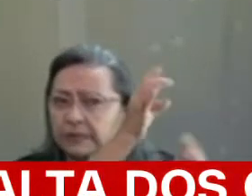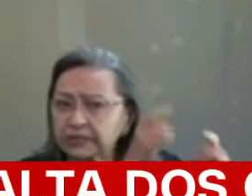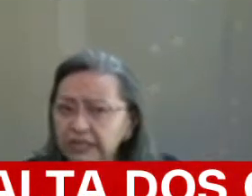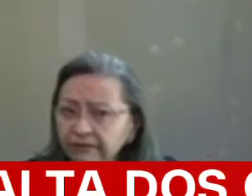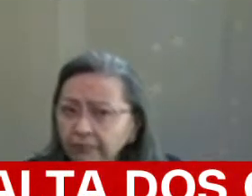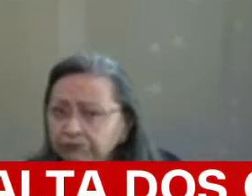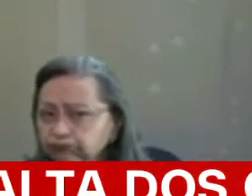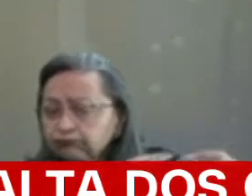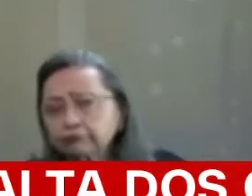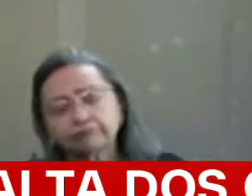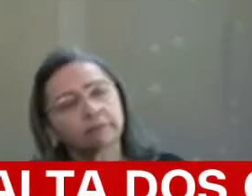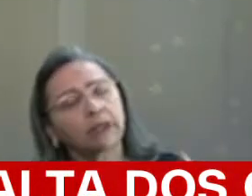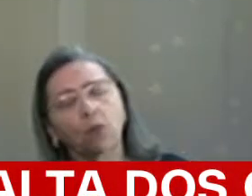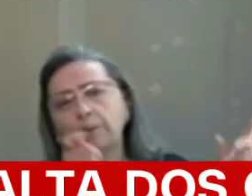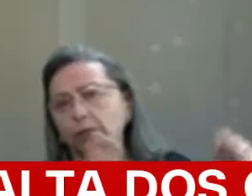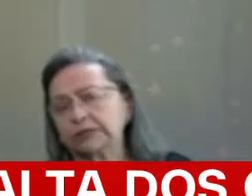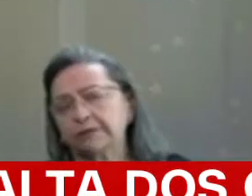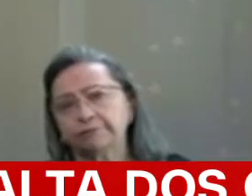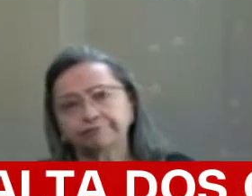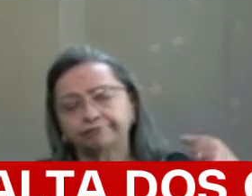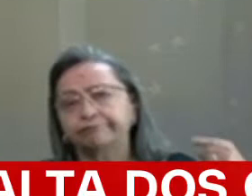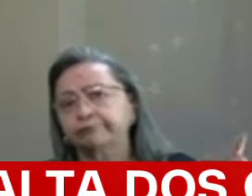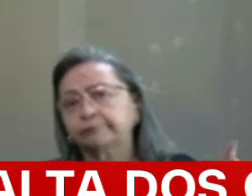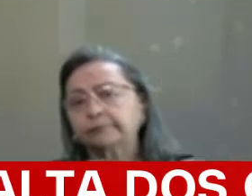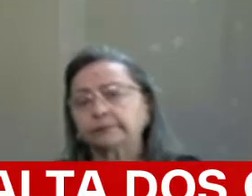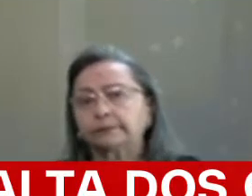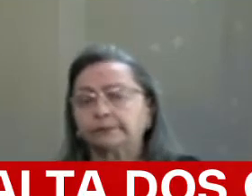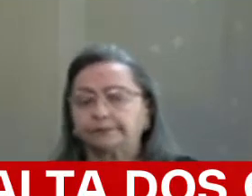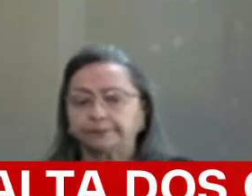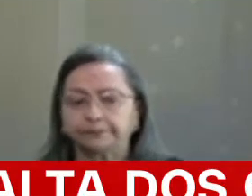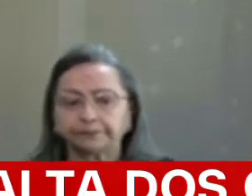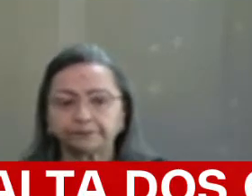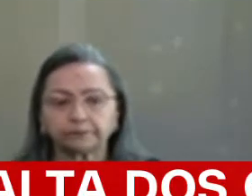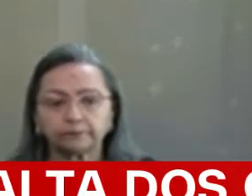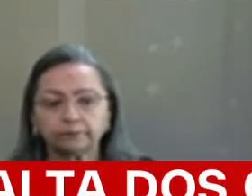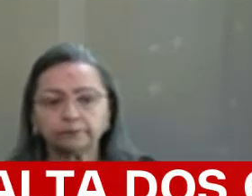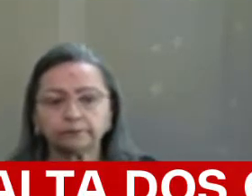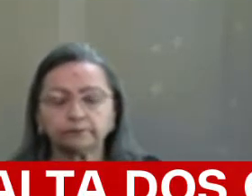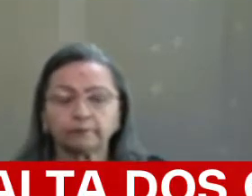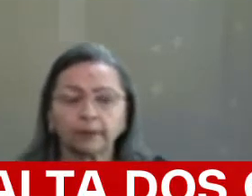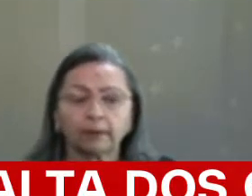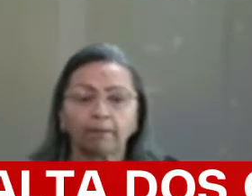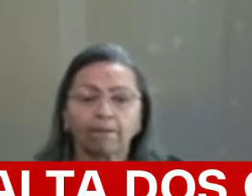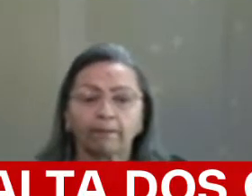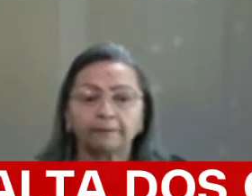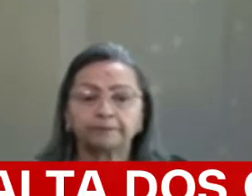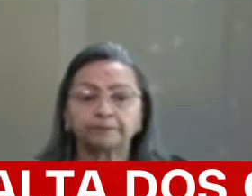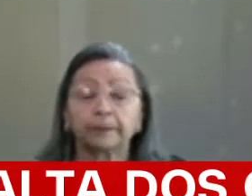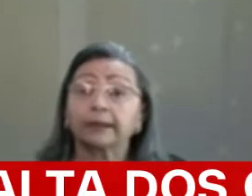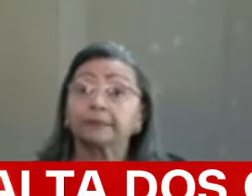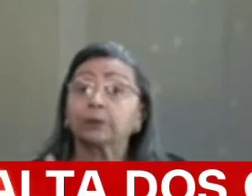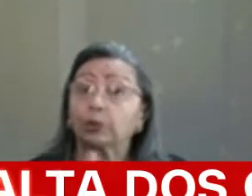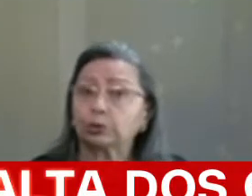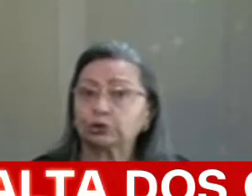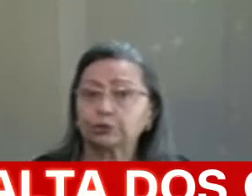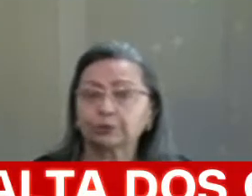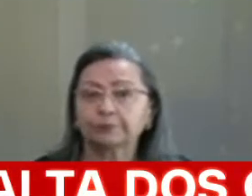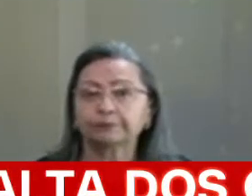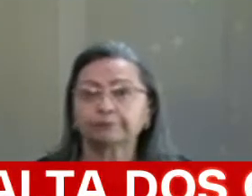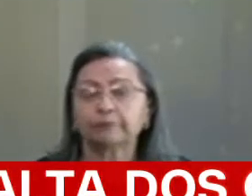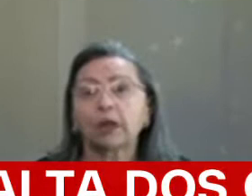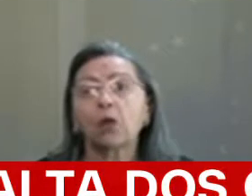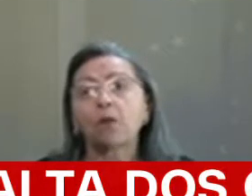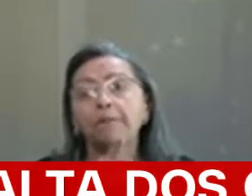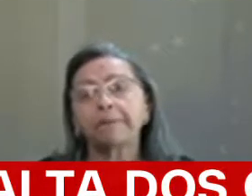REM de que trata o restante da referida Lei Complementar 192. Por fim, o